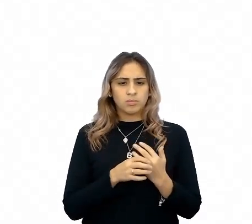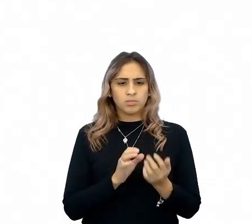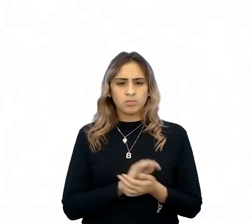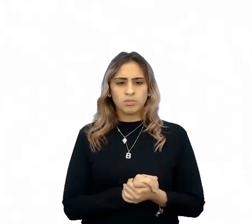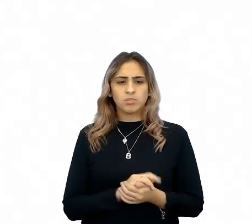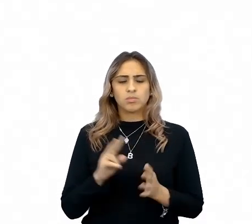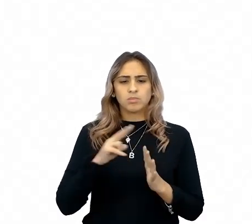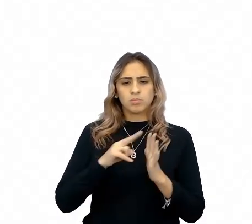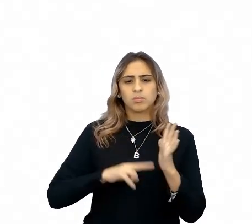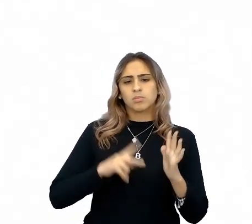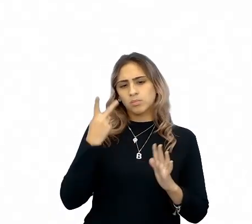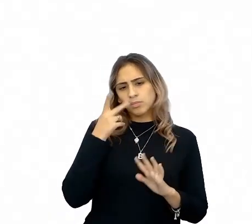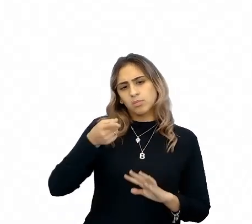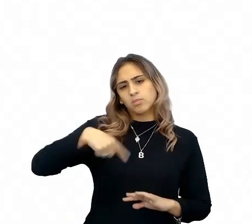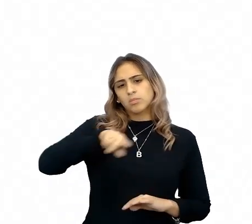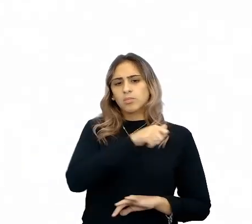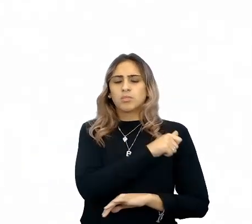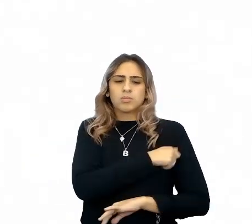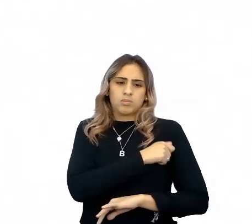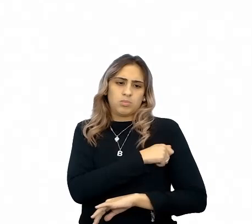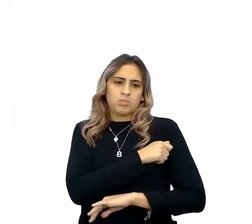e lê-los para os alunos.